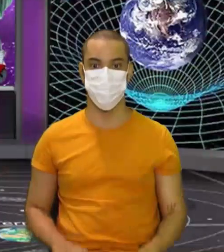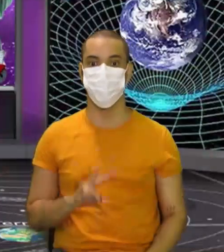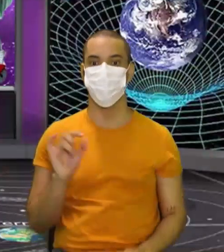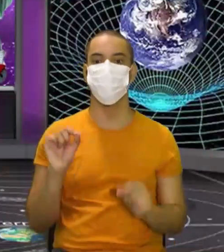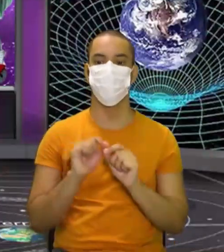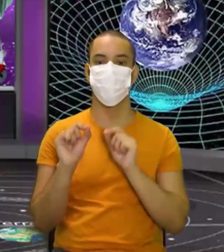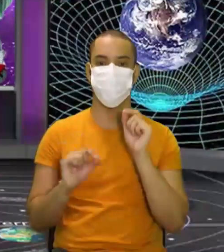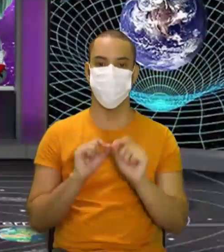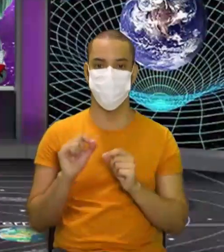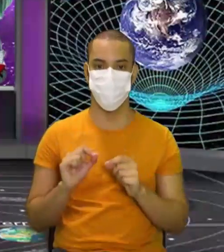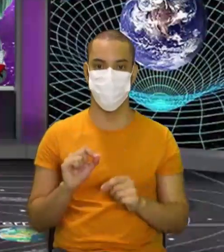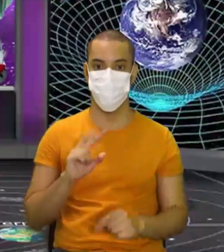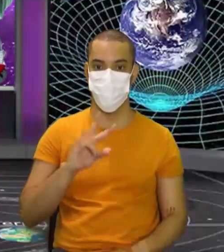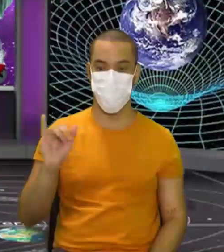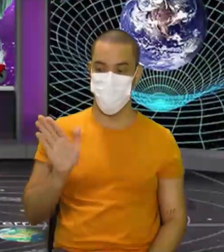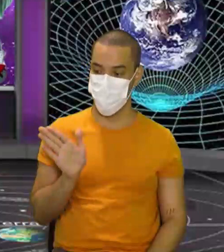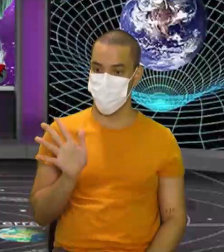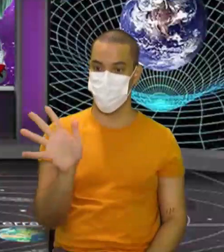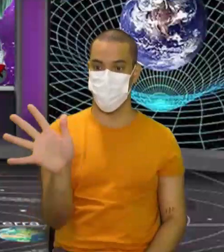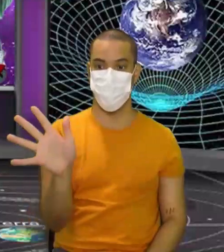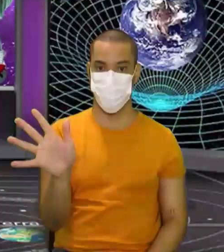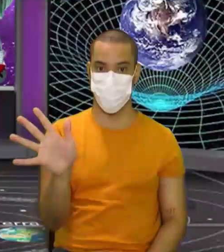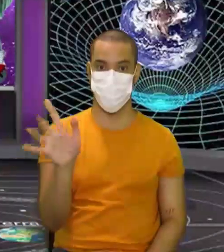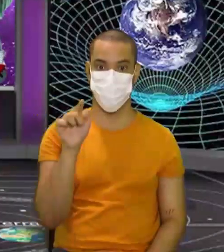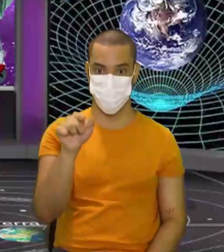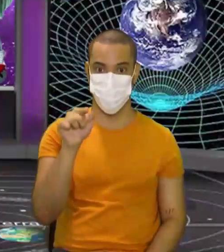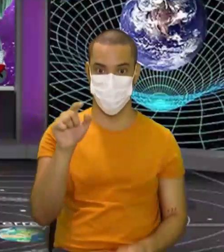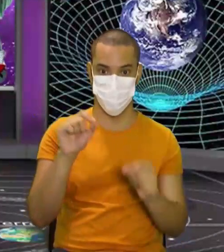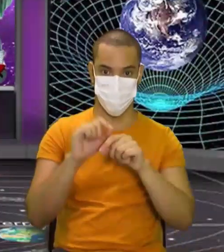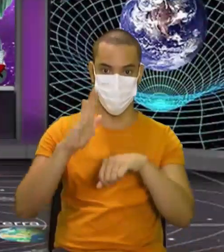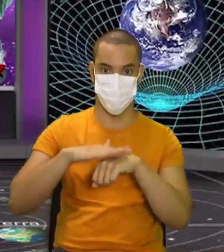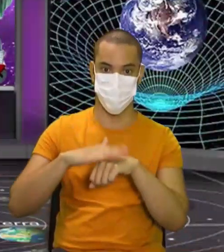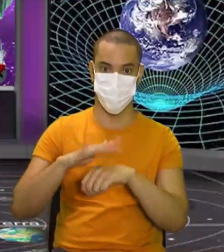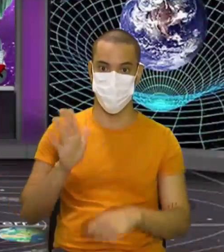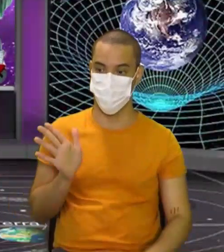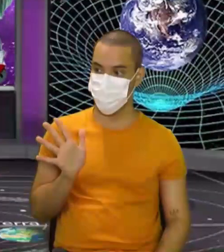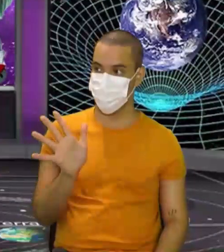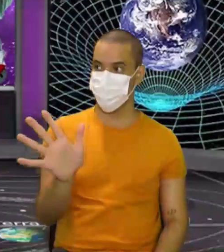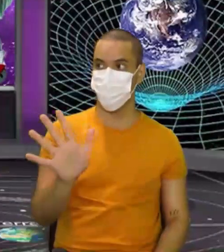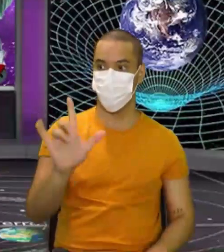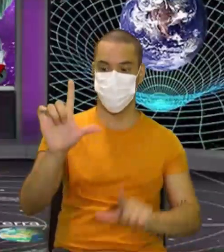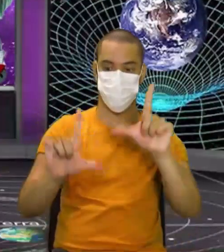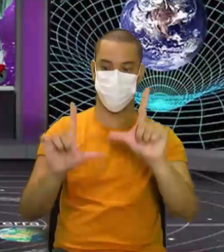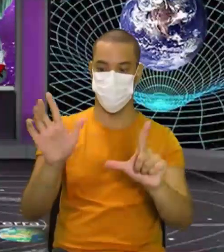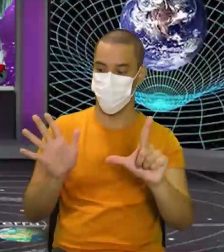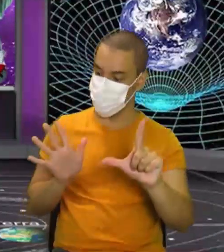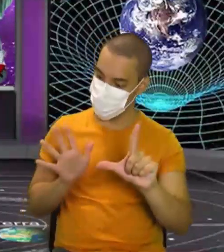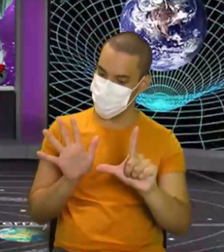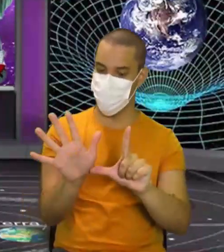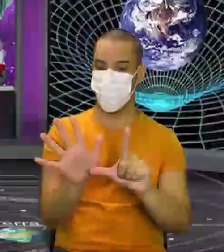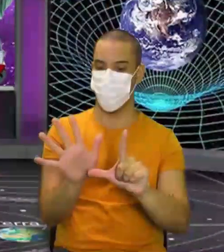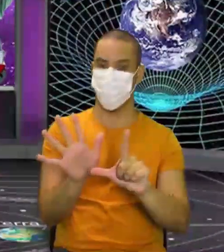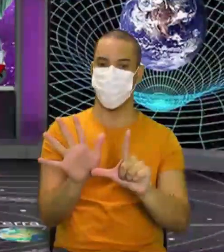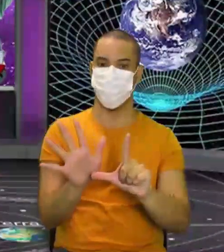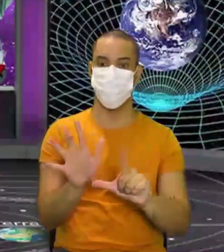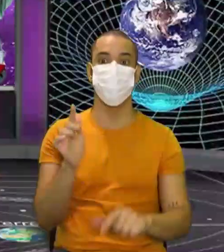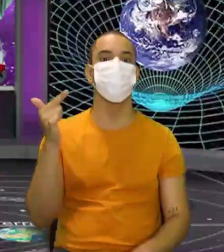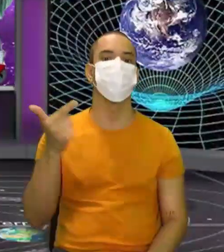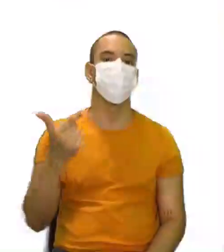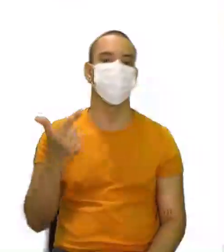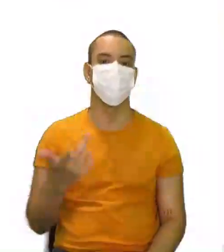quê? Entrando na TV. Você fazendo aí, né? É como se estivesse entrando na TV, certo? Primeiro caso. Vamos lá para o